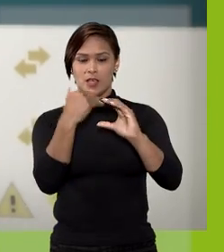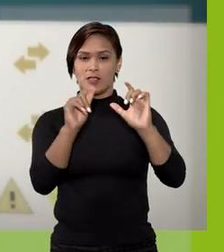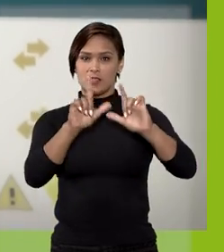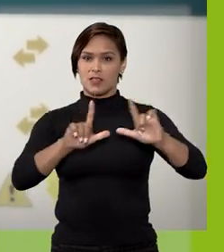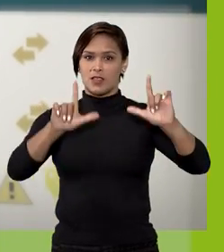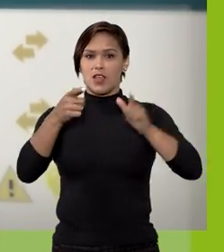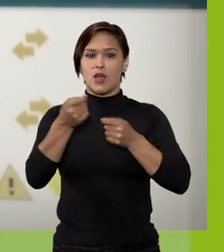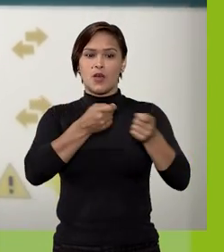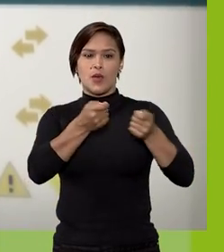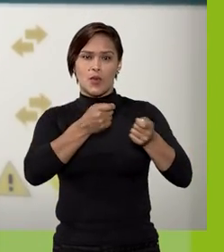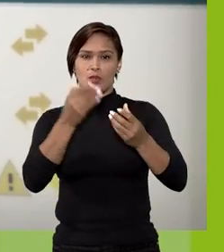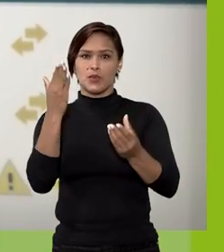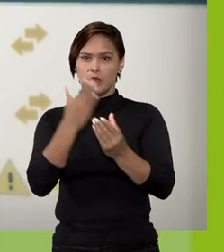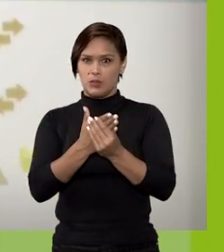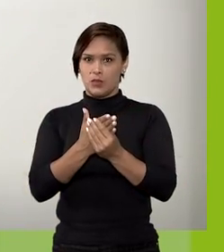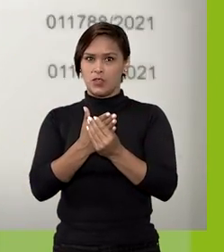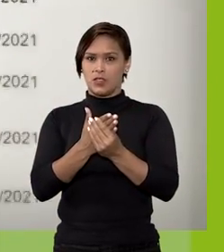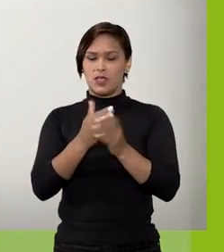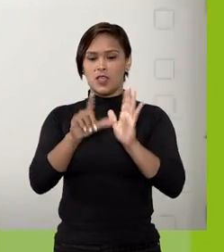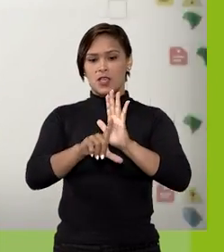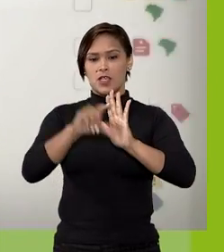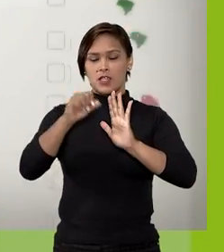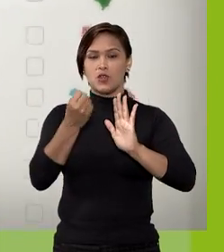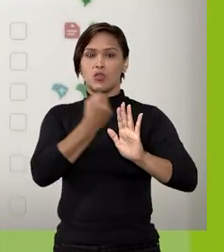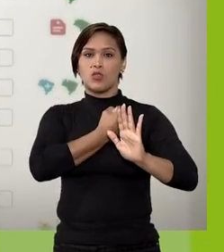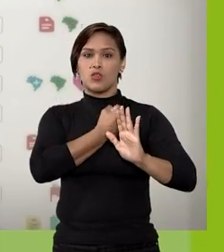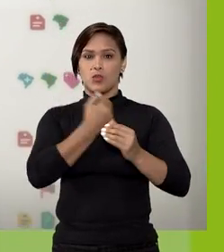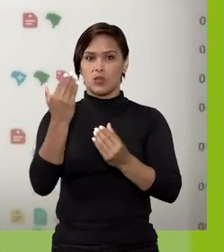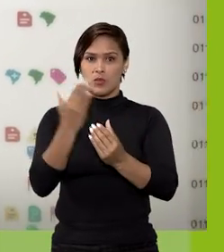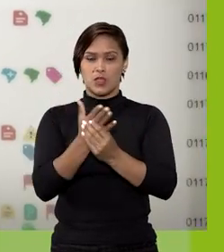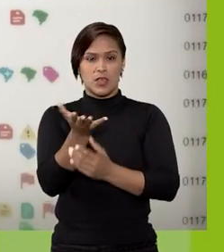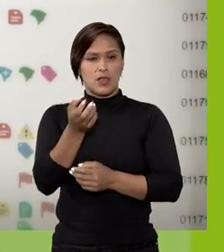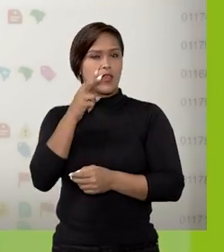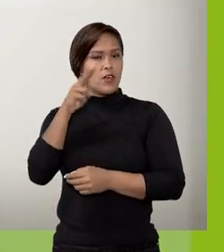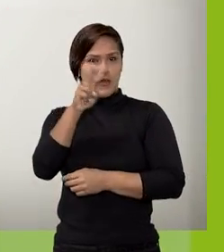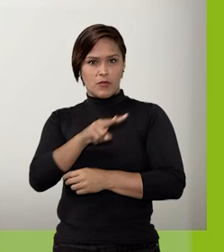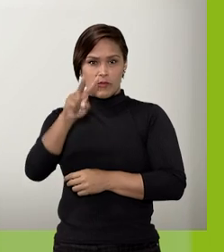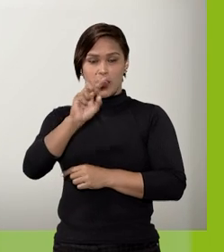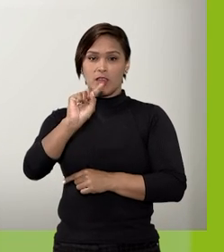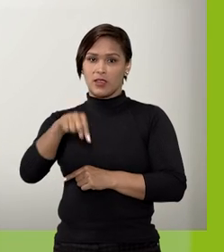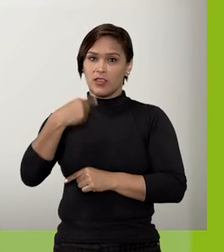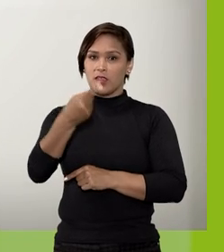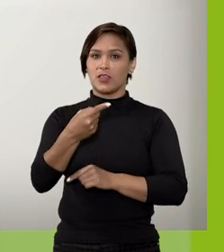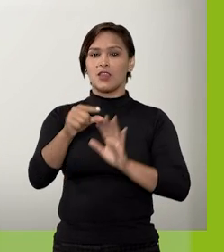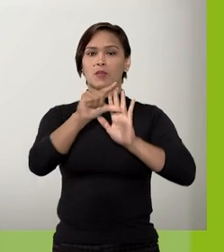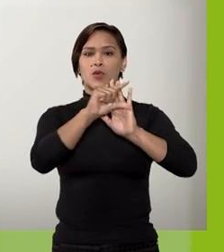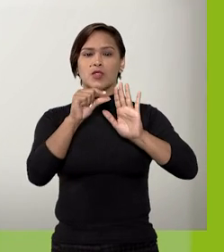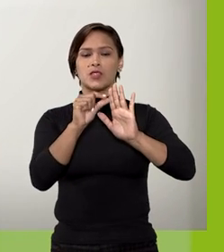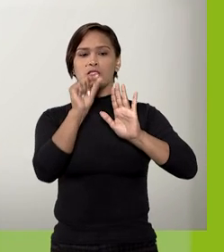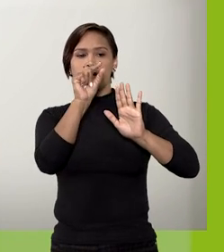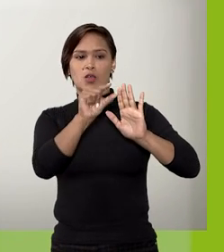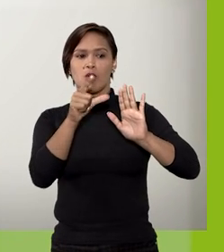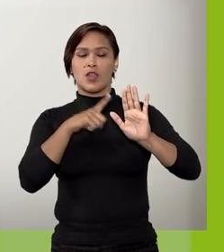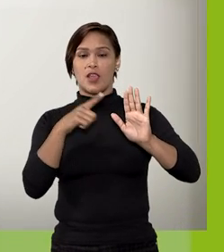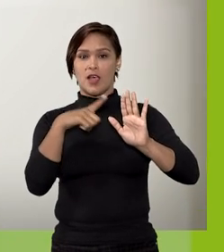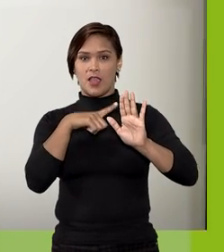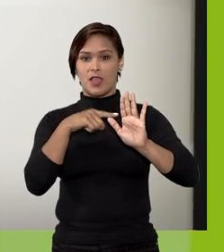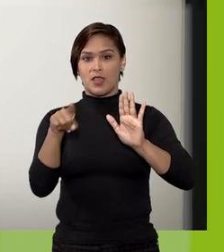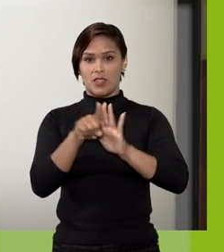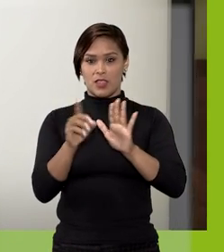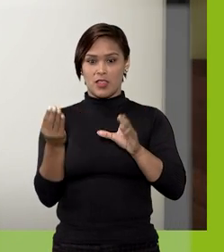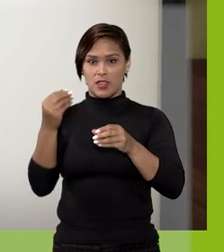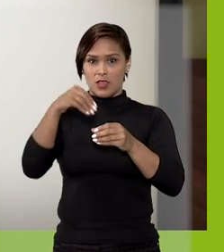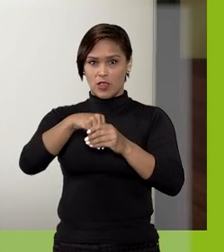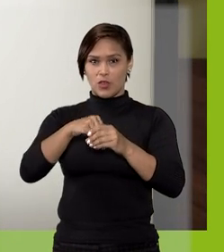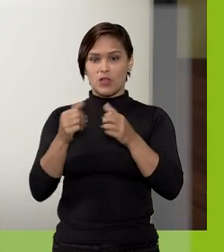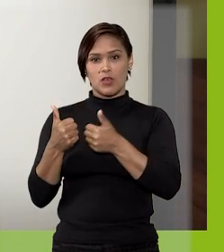acesse a tela Controle de Processos, clique sobre o número do processo desejado e, em seguida, neste ícone. Aqui, além